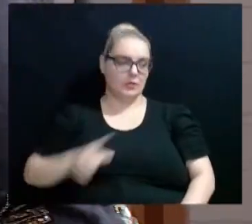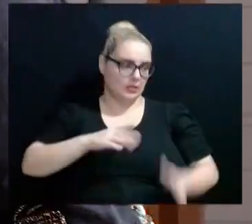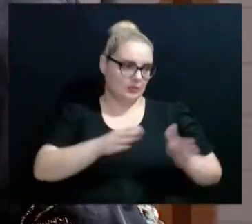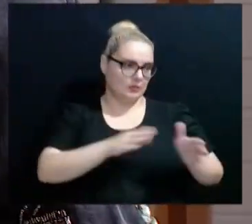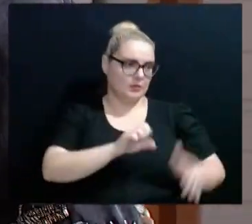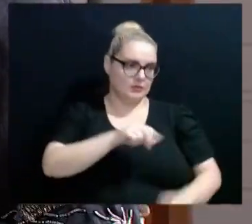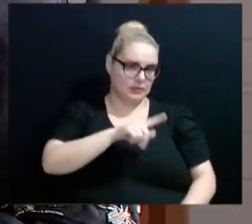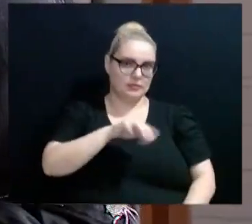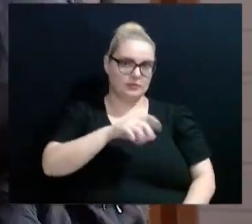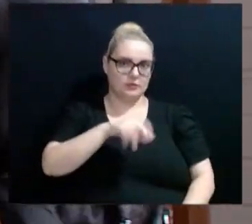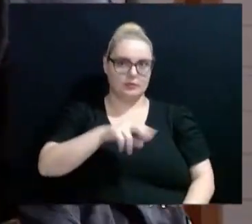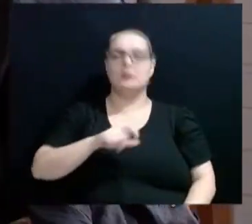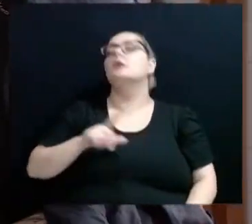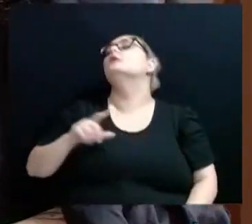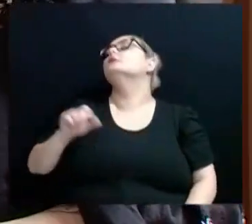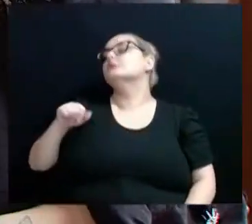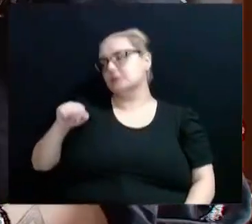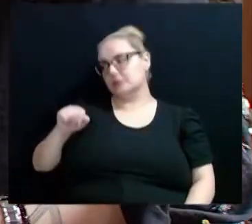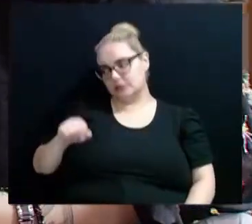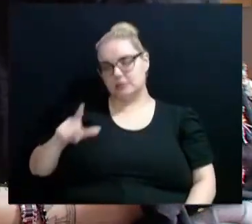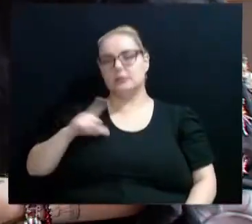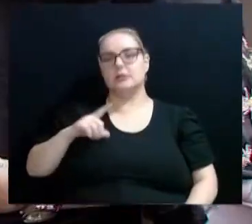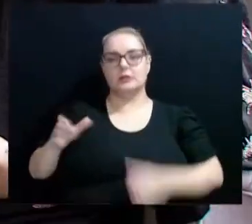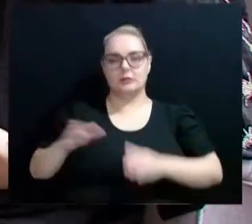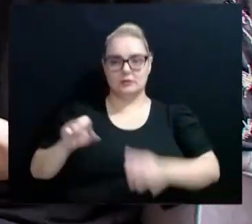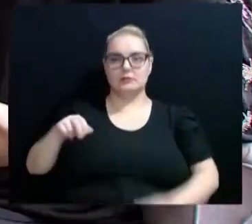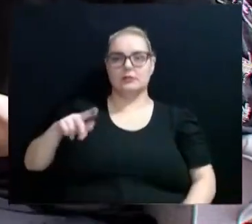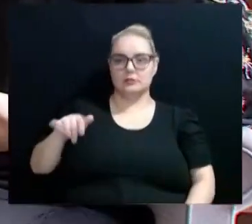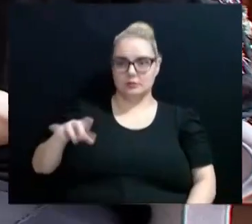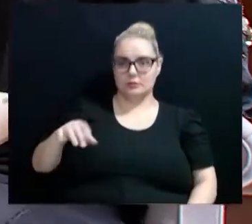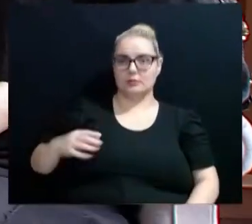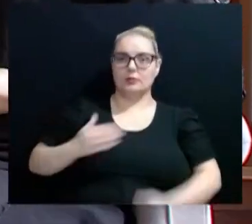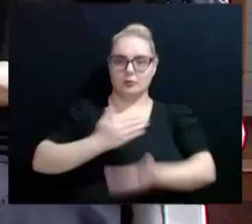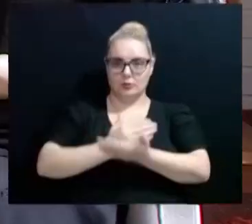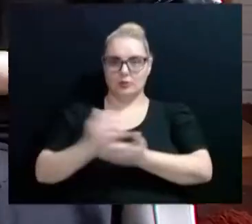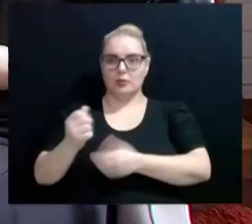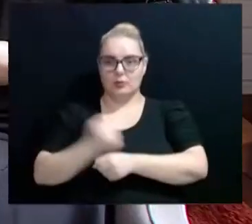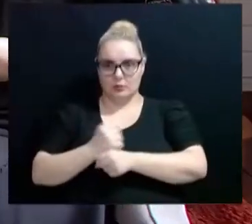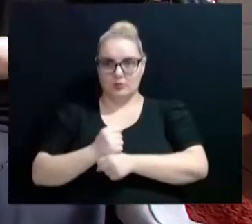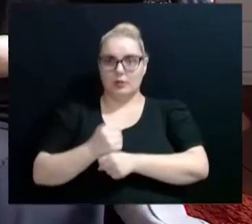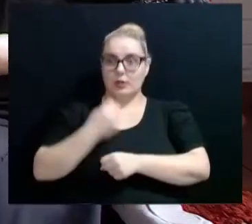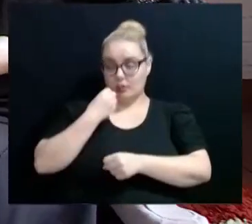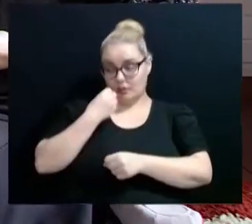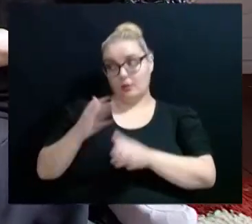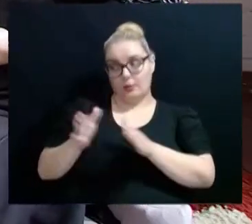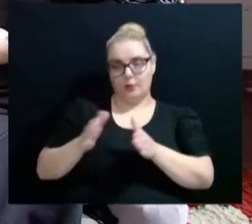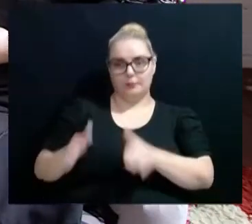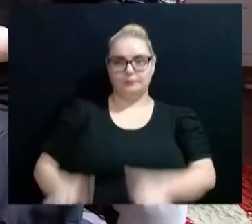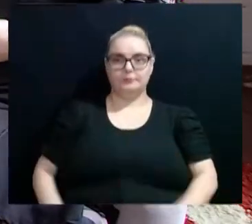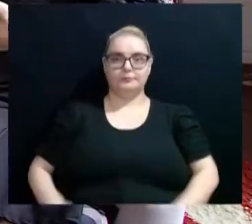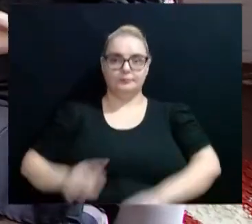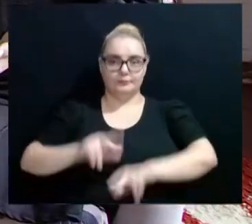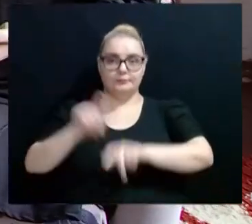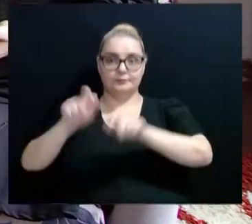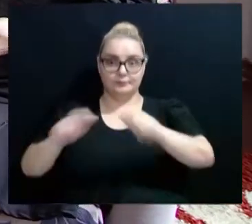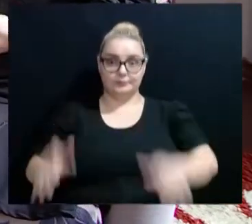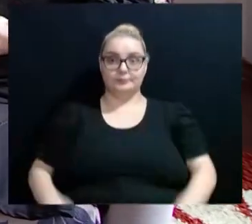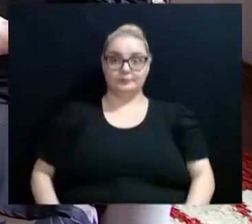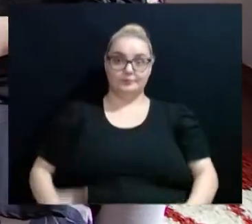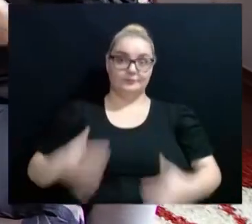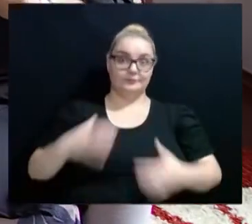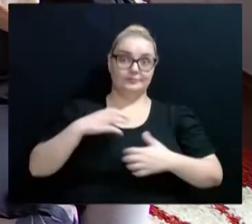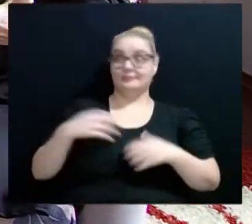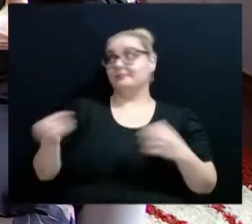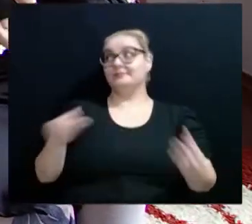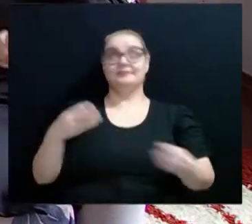Existem períodos sazonais? Sim, existem períodos sazonais. No começo do ano é um período bom, porque várias pessoas